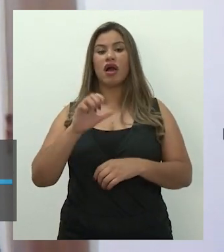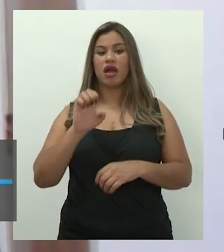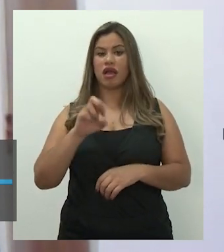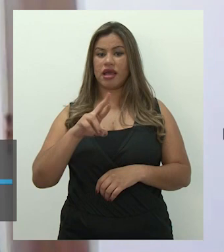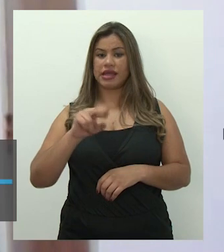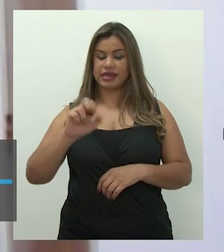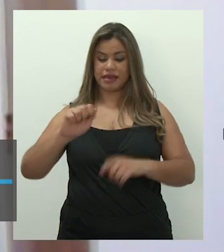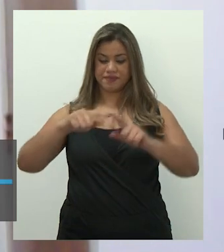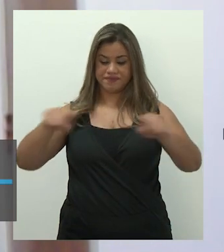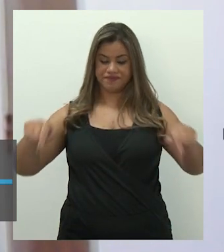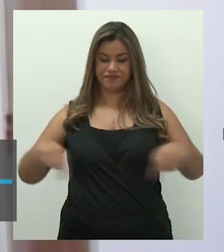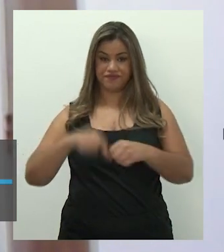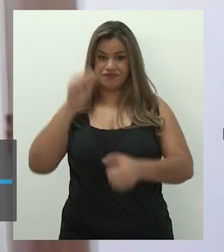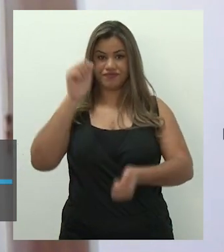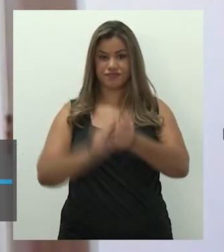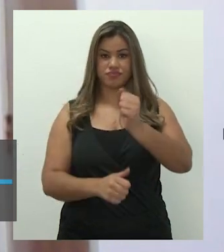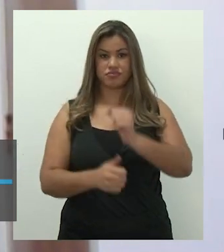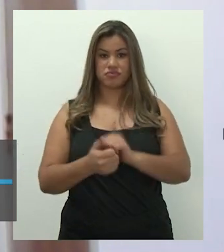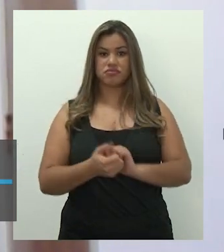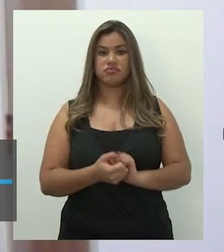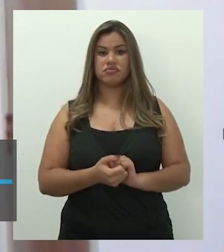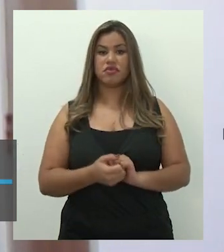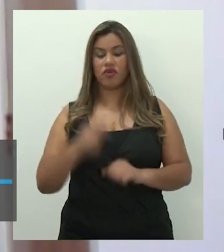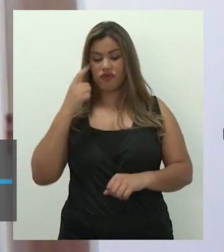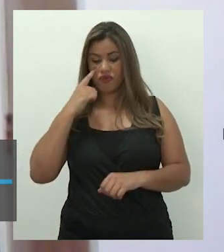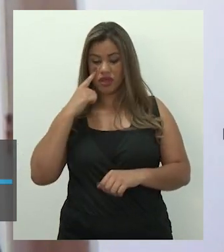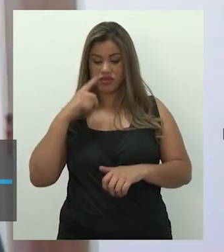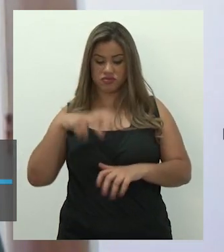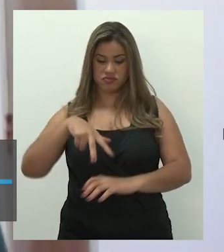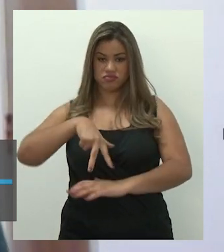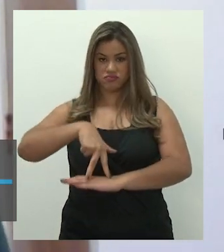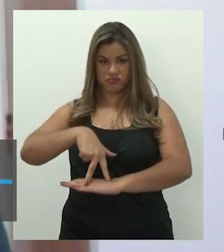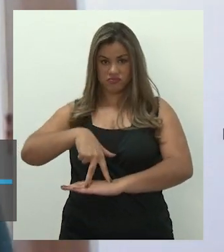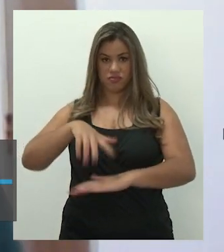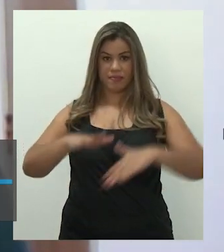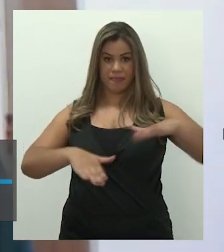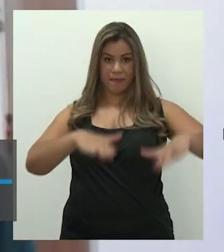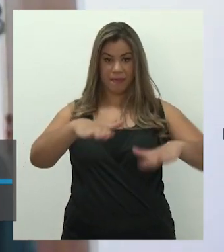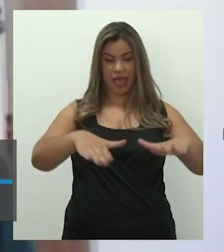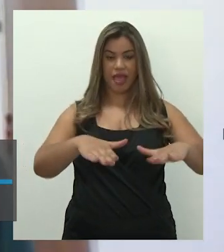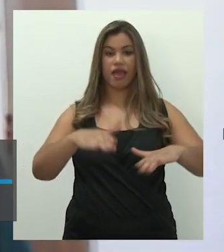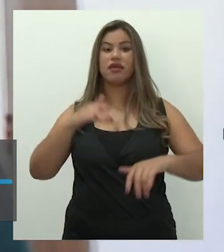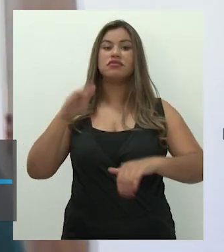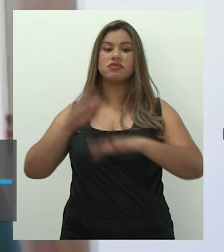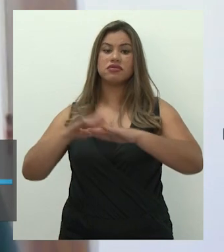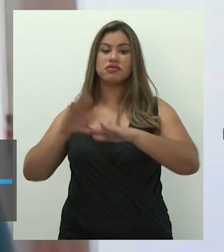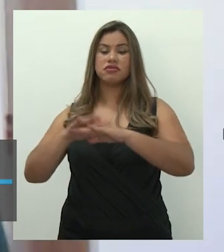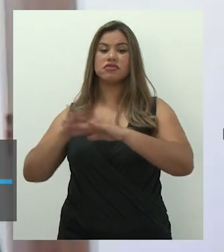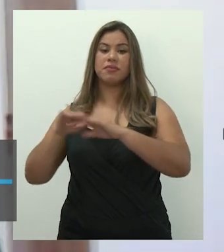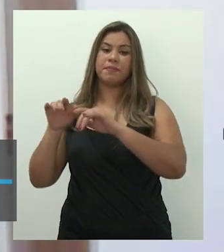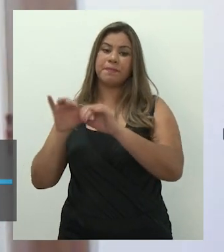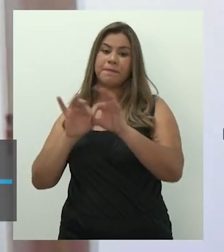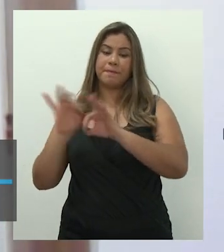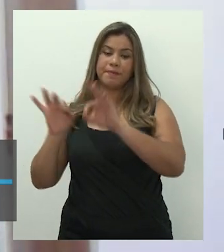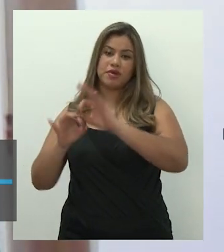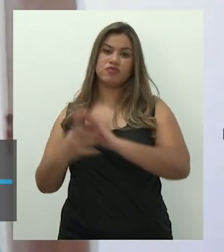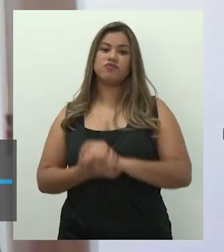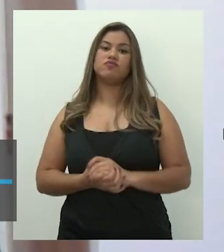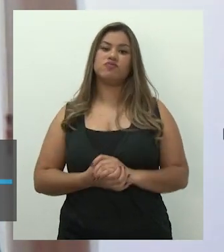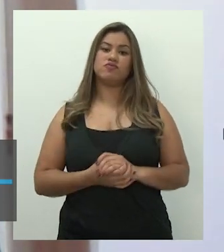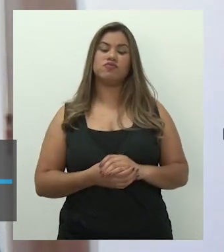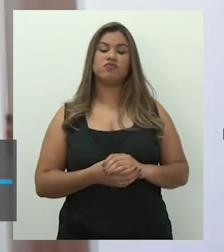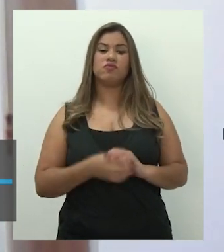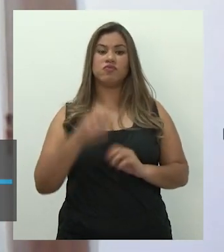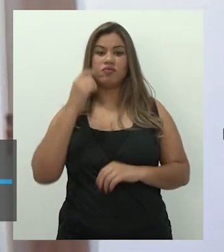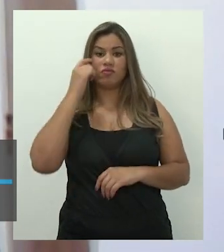de espaços escolares, usando os pés e as mãos. A professora Elise falou sobre área e perímetro com